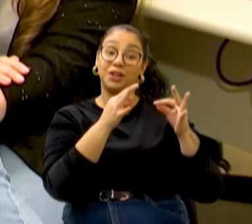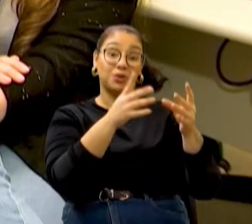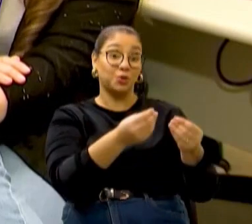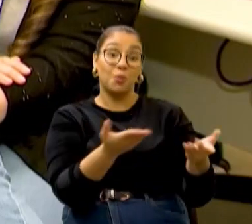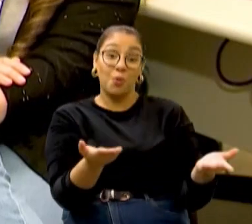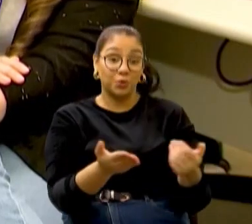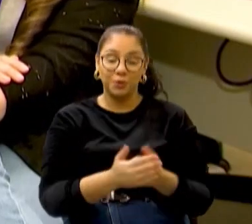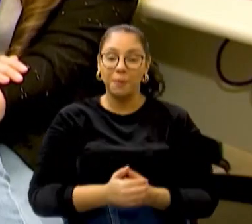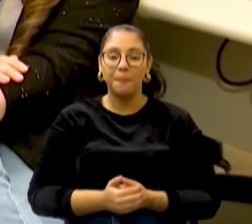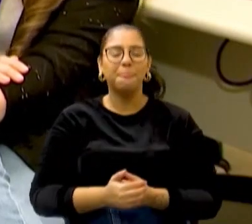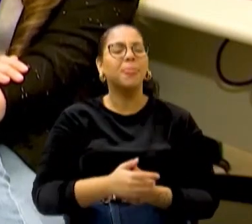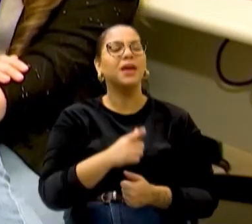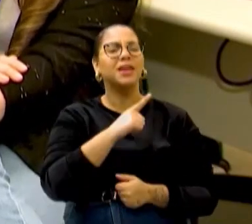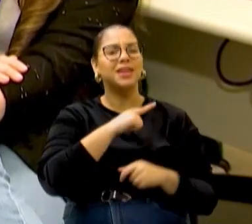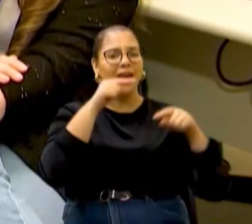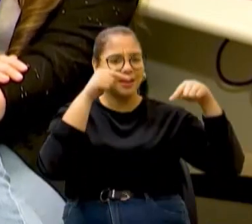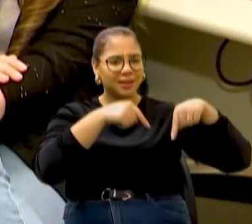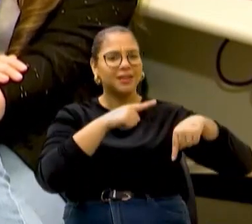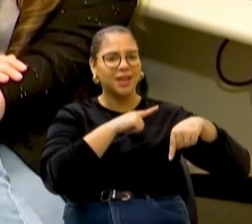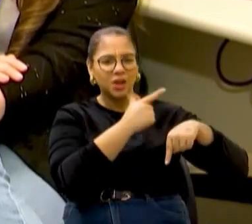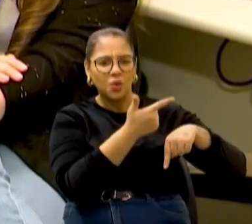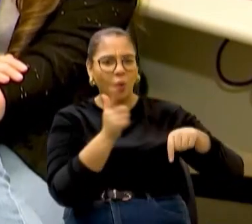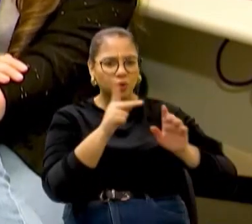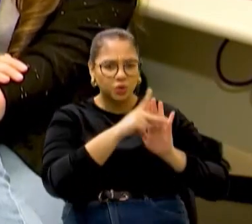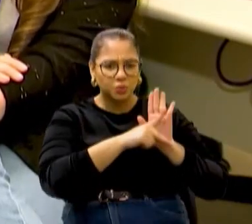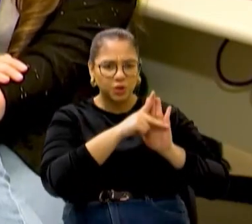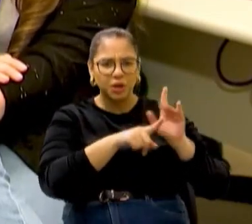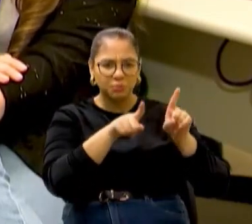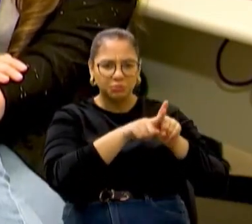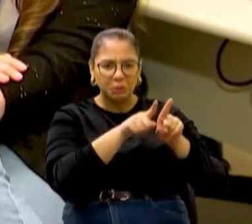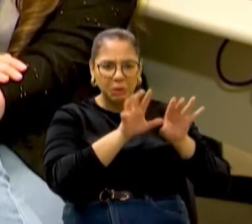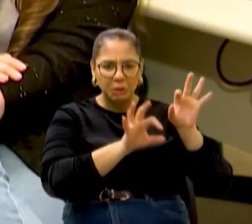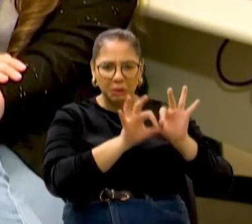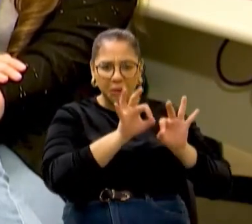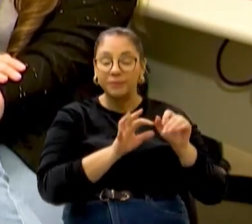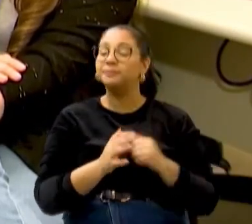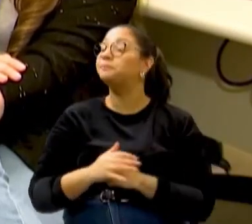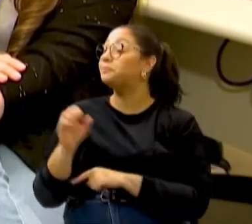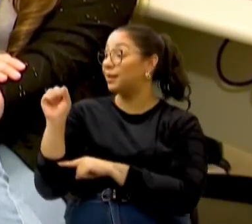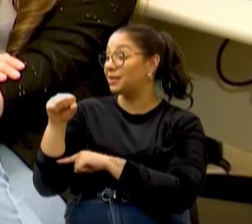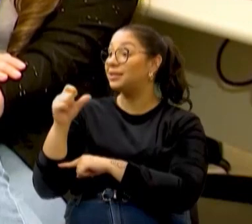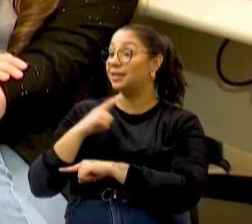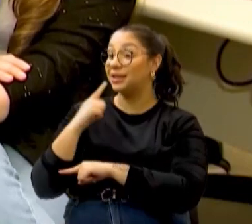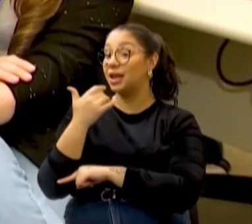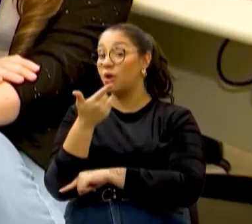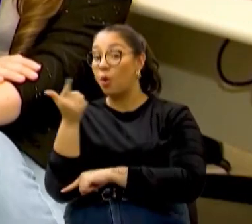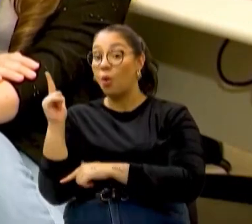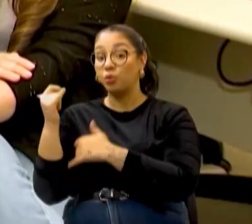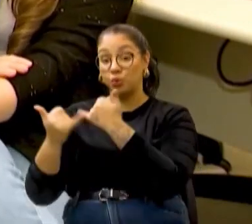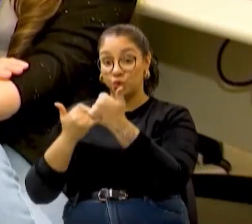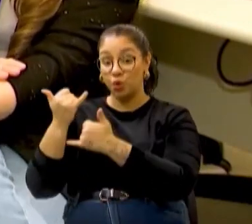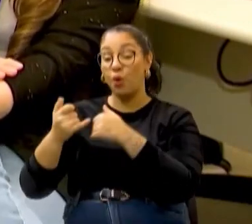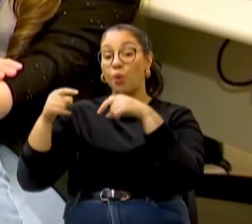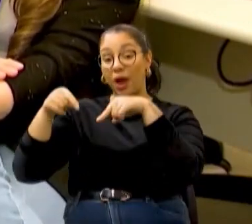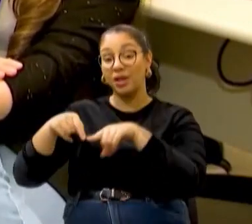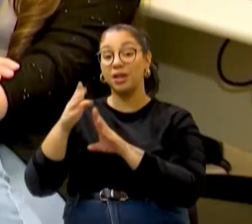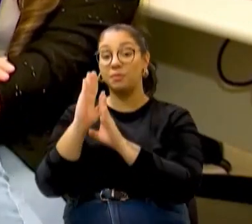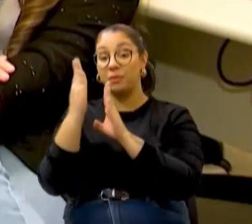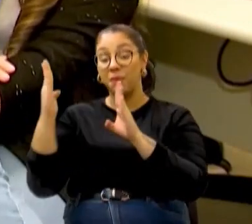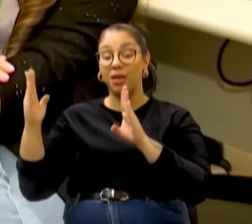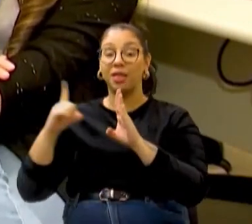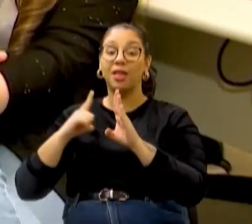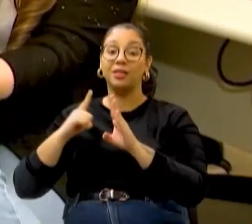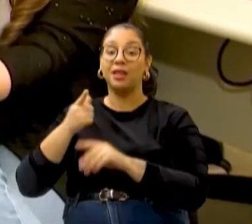a criatividade né Raquel e vocês aqui tem outros programas também não só isso né A gente trabalha